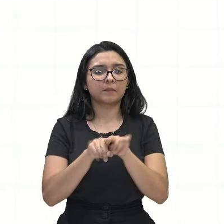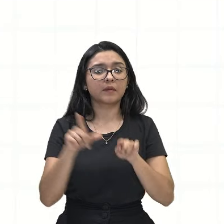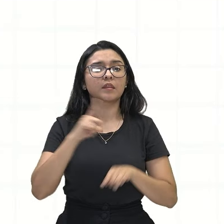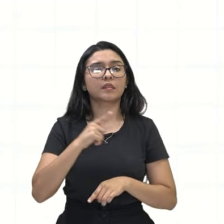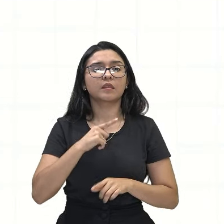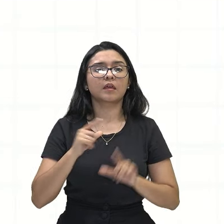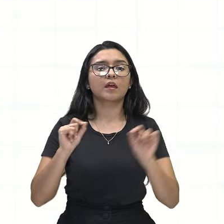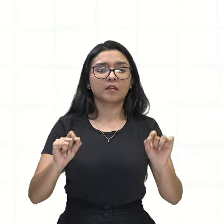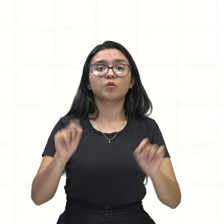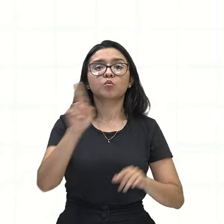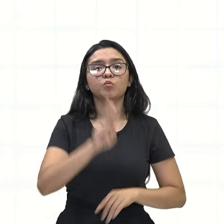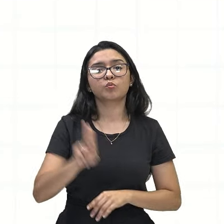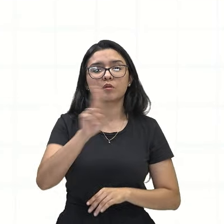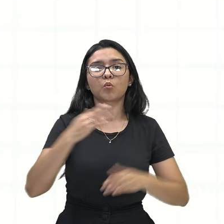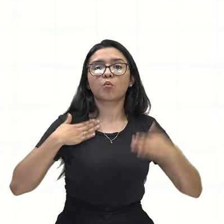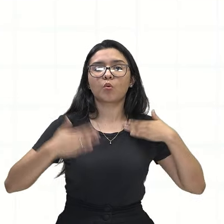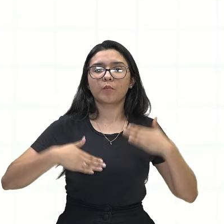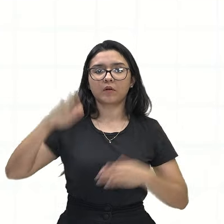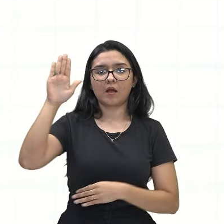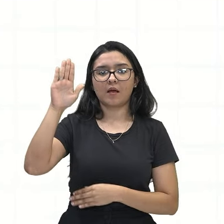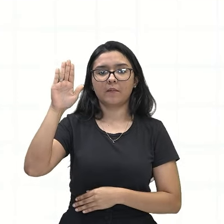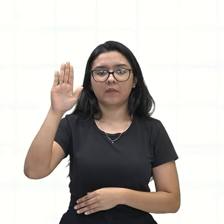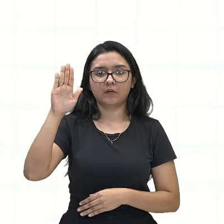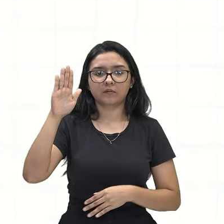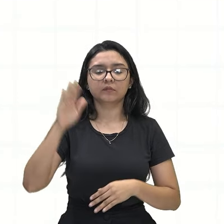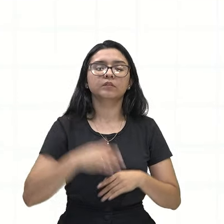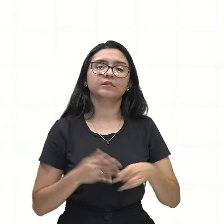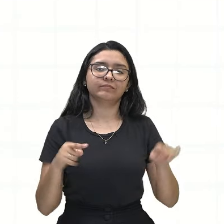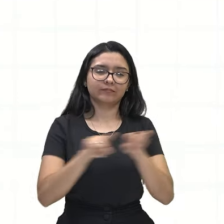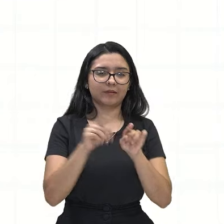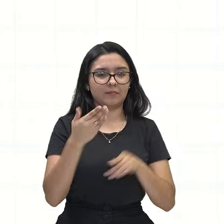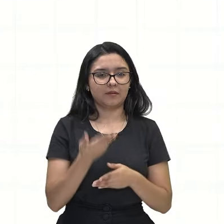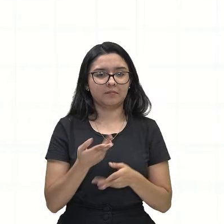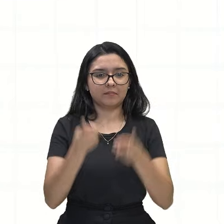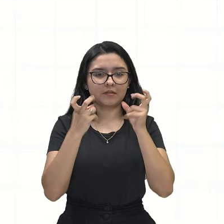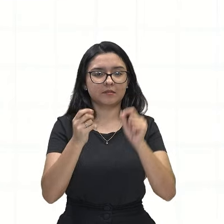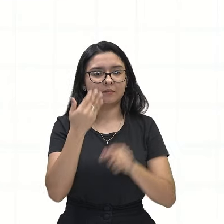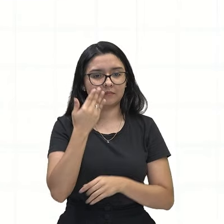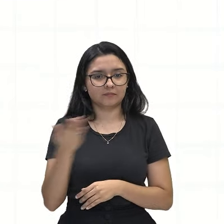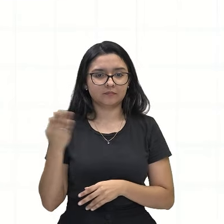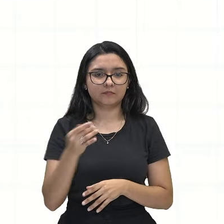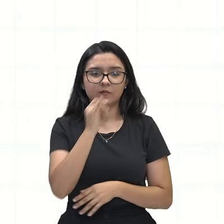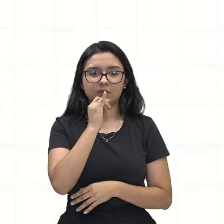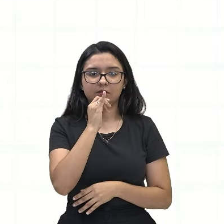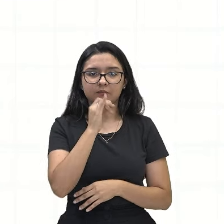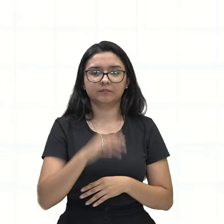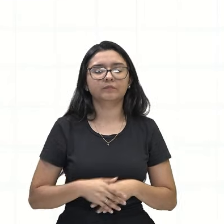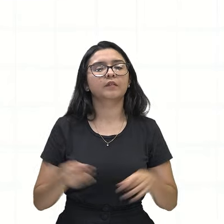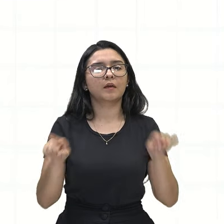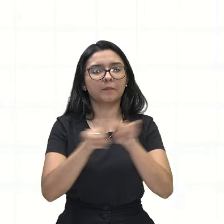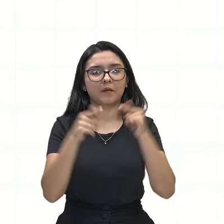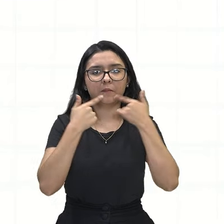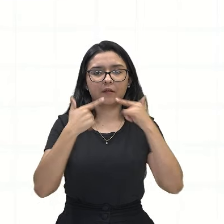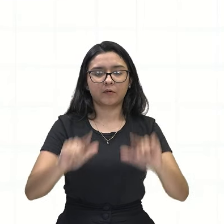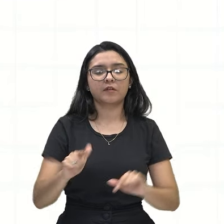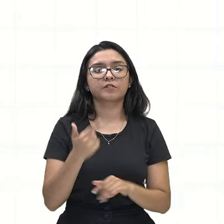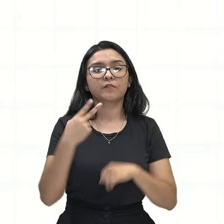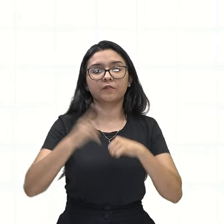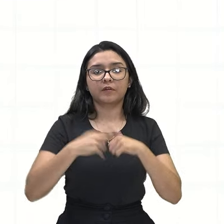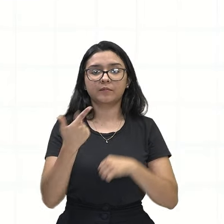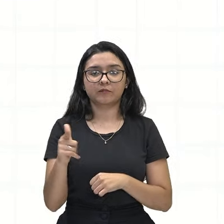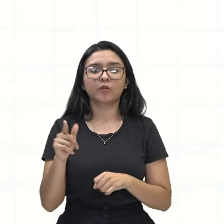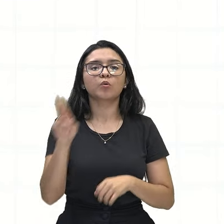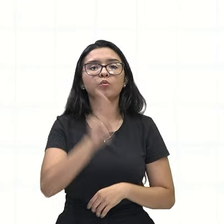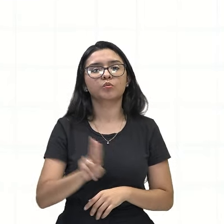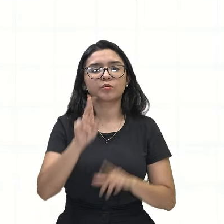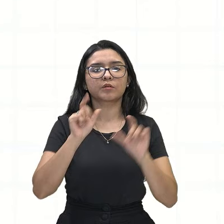do guarda de trânsito, nesse caso aqui. Também é uma linguagem não verbal. Ele utiliza